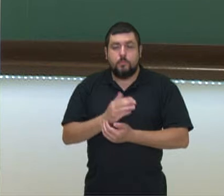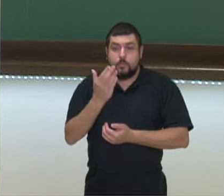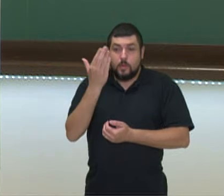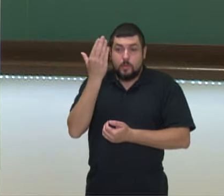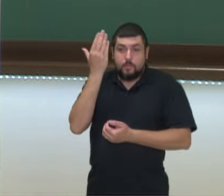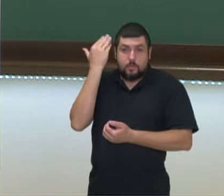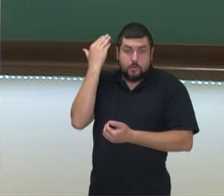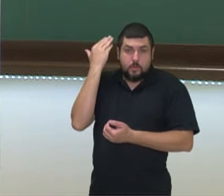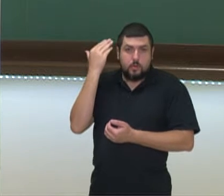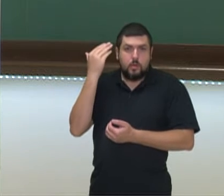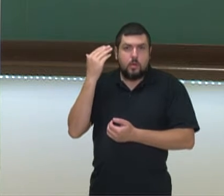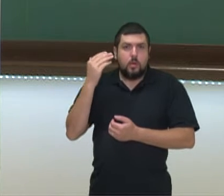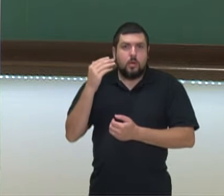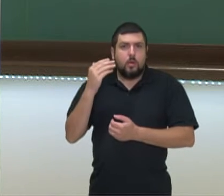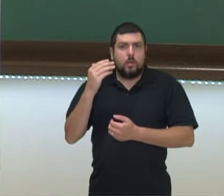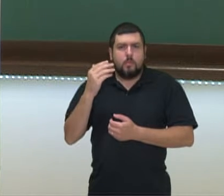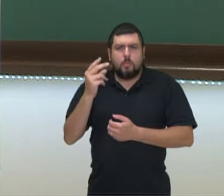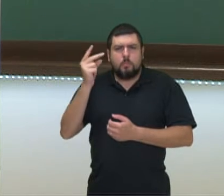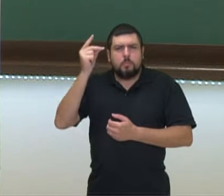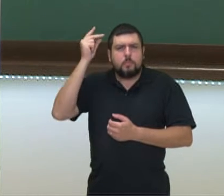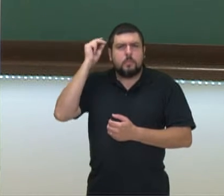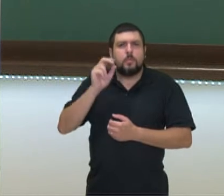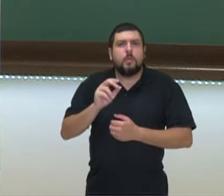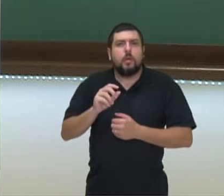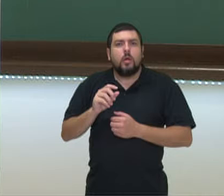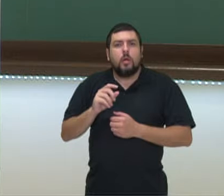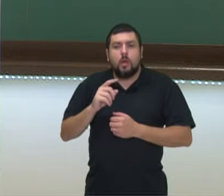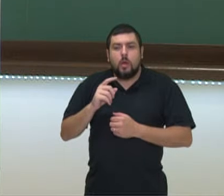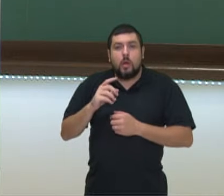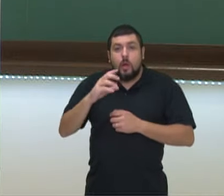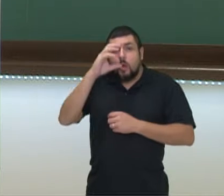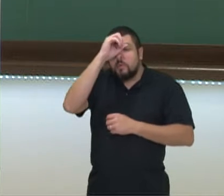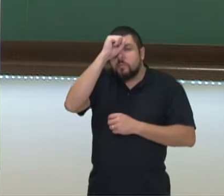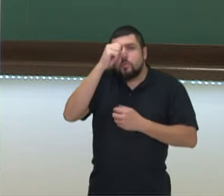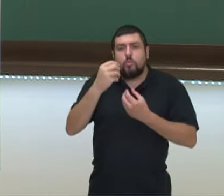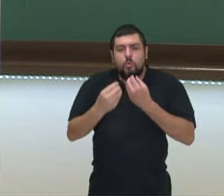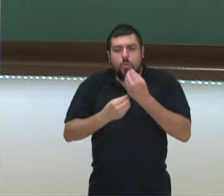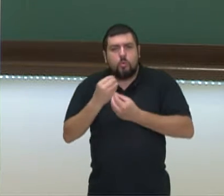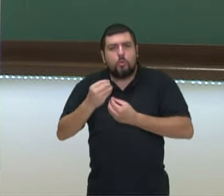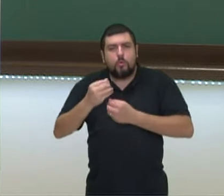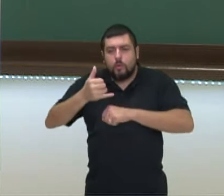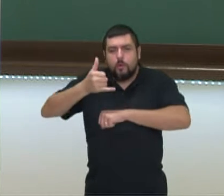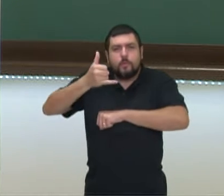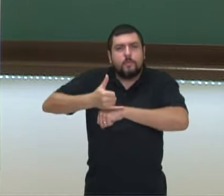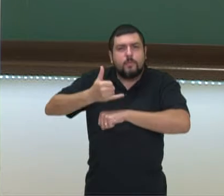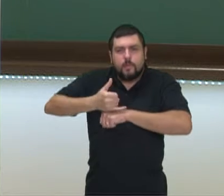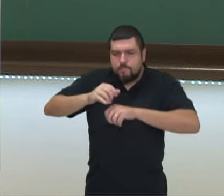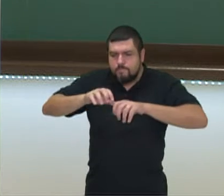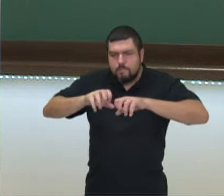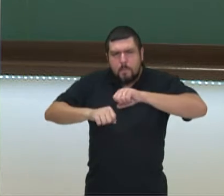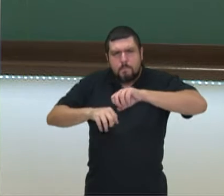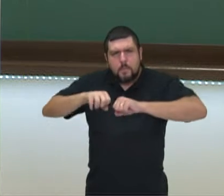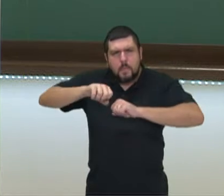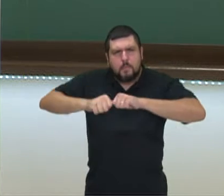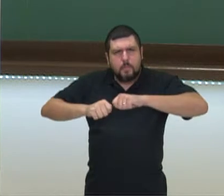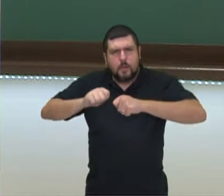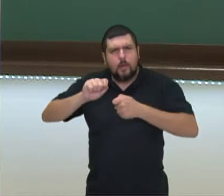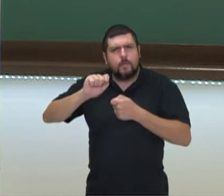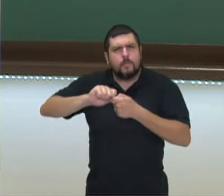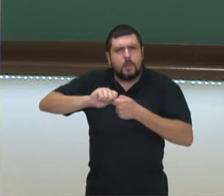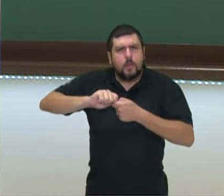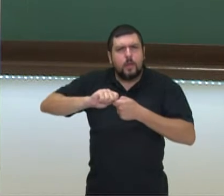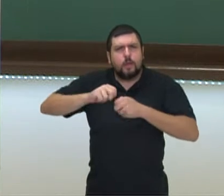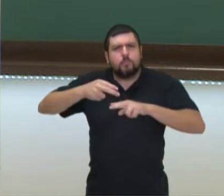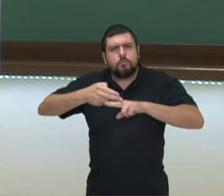será que isso é importante? Será que isso foi importante, né? Como que a gente se relaciona com essa questão do desenvolvimento da técnica